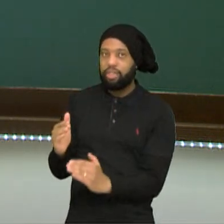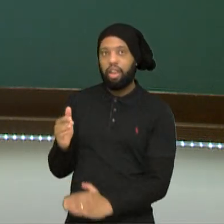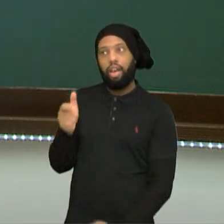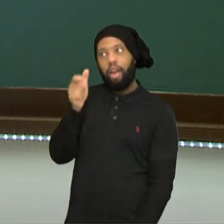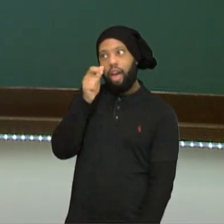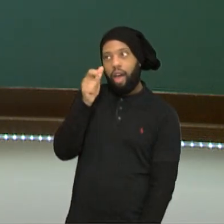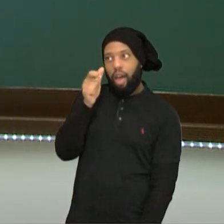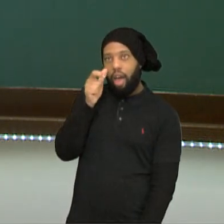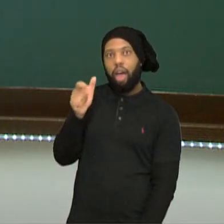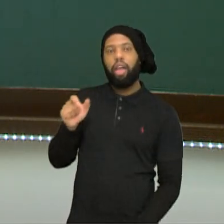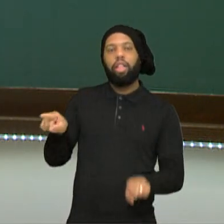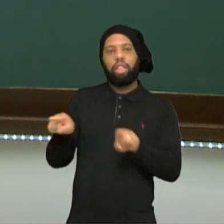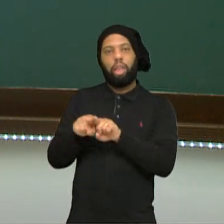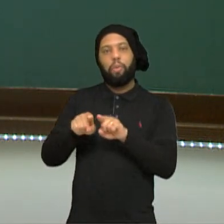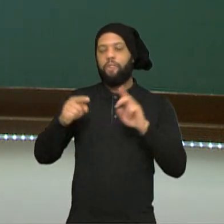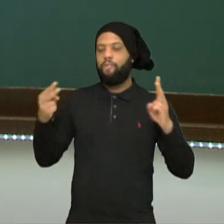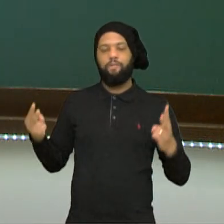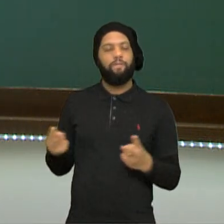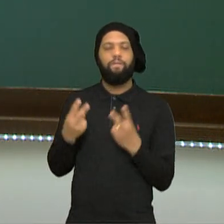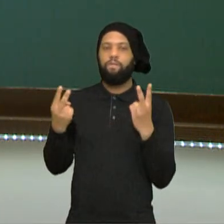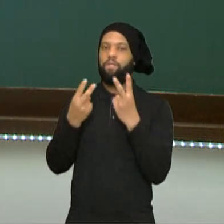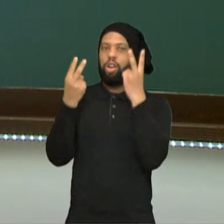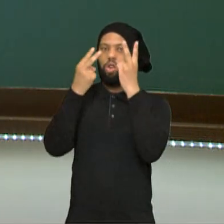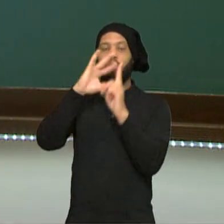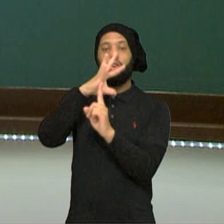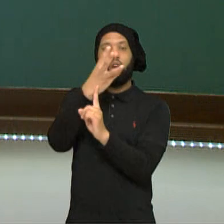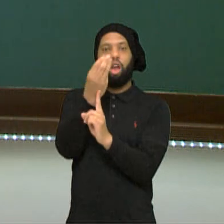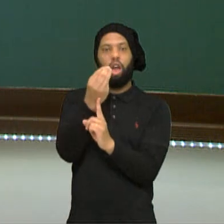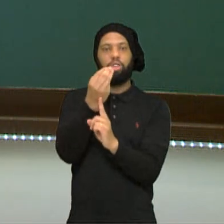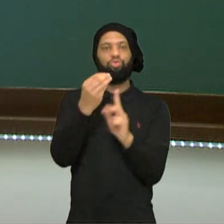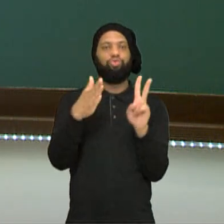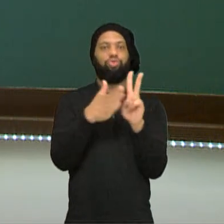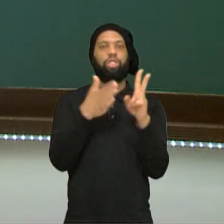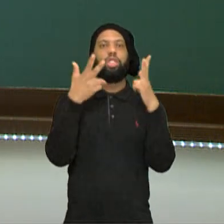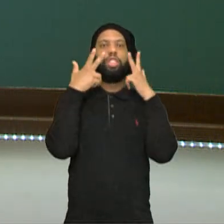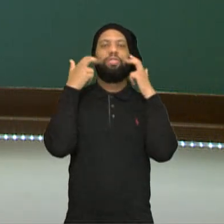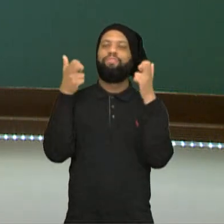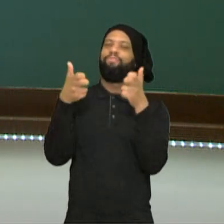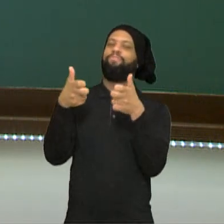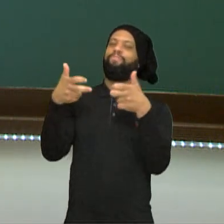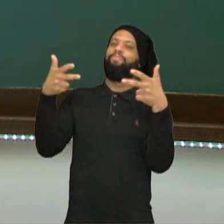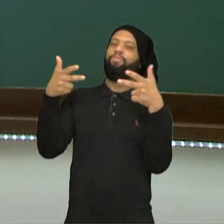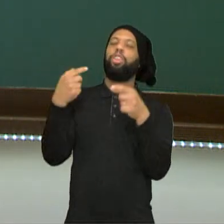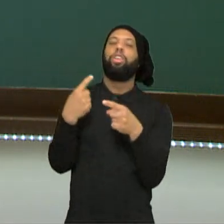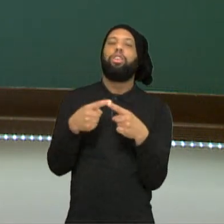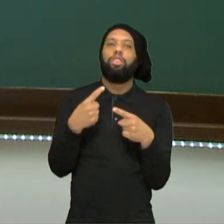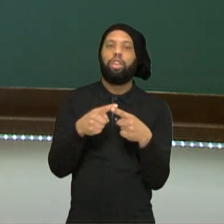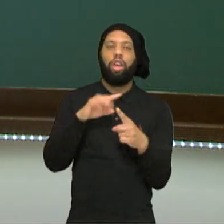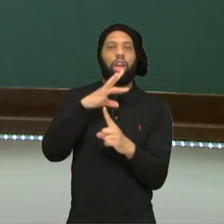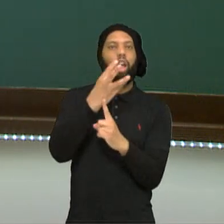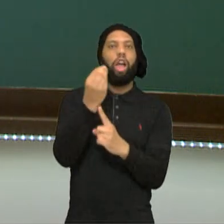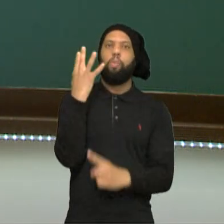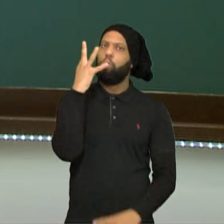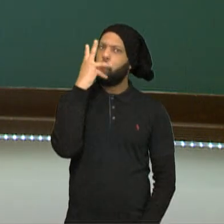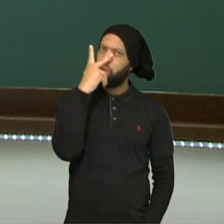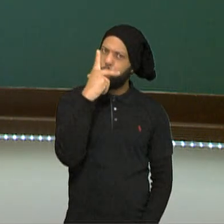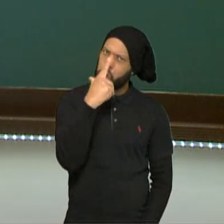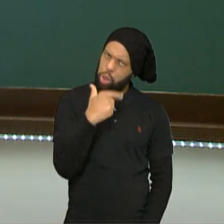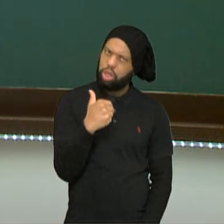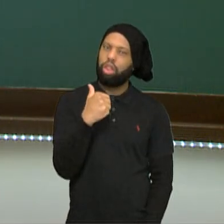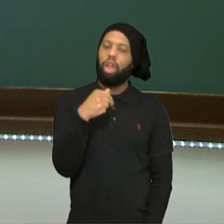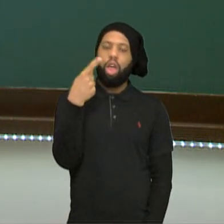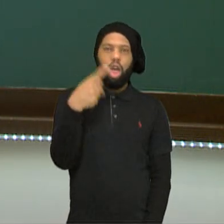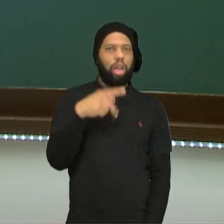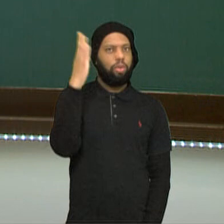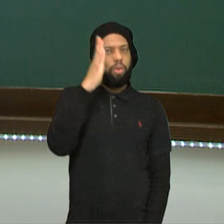e valorizar a arte dos povos indígenas brasileiros, né? Que é uma arte muito linda, rica e aqui do nosso país é